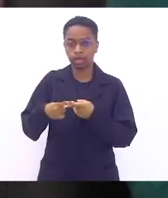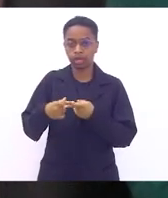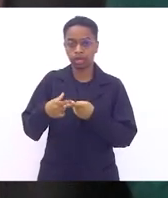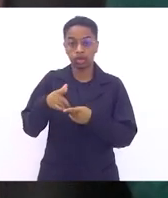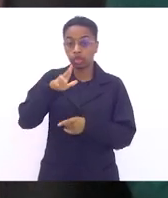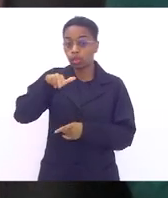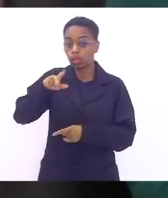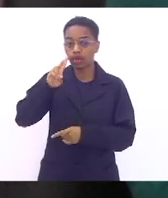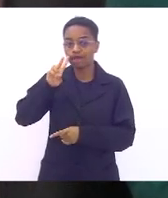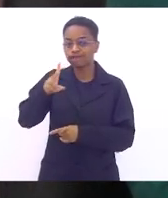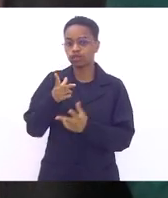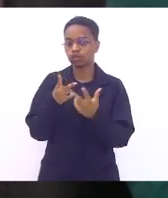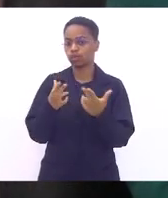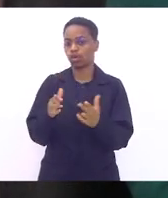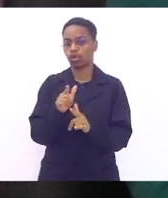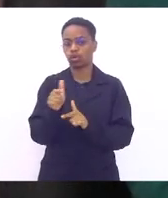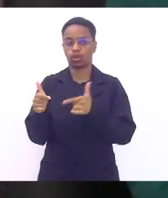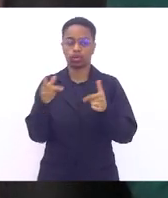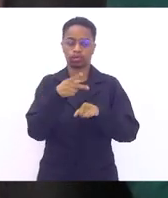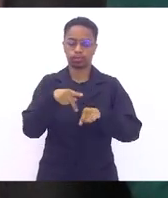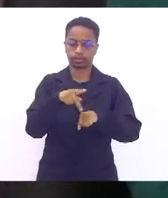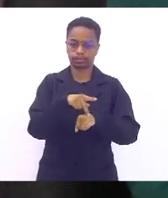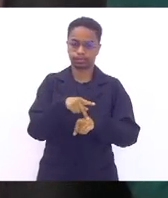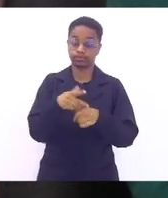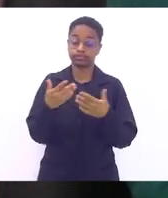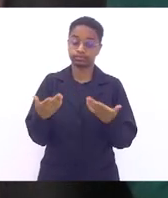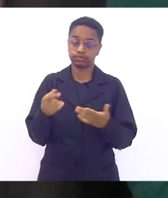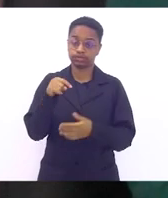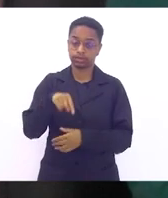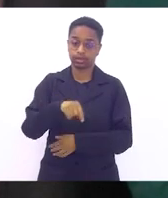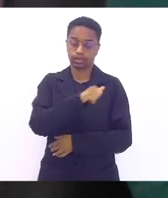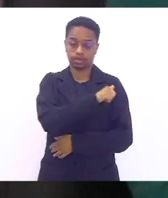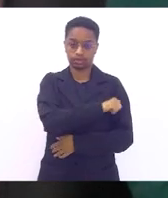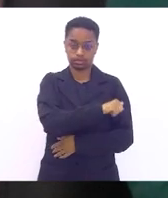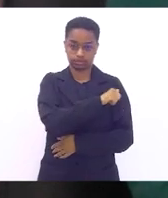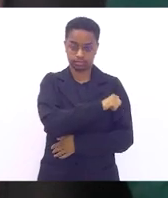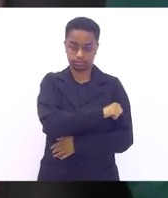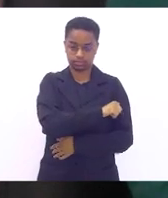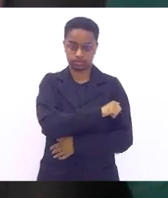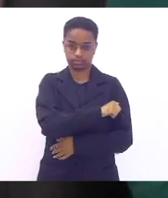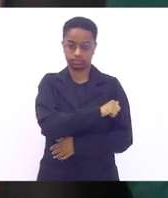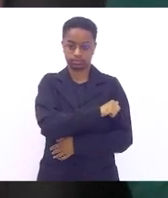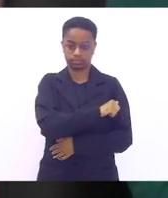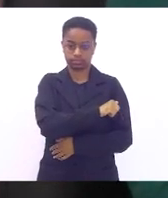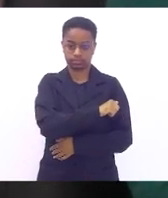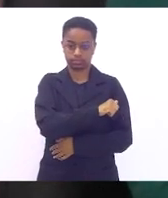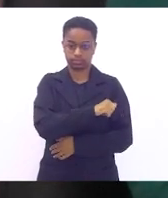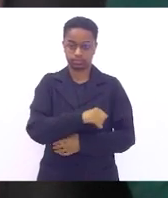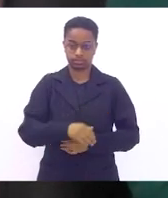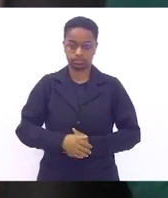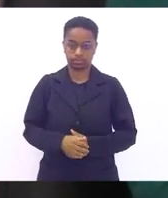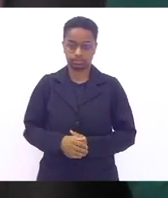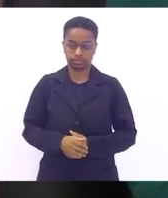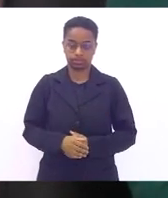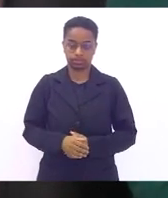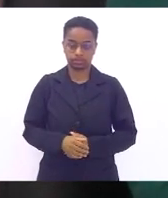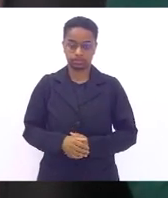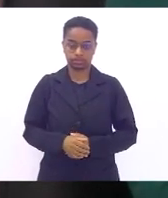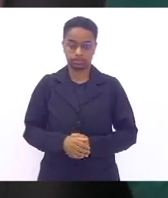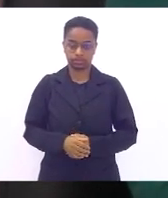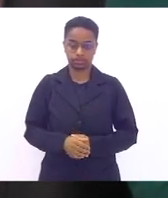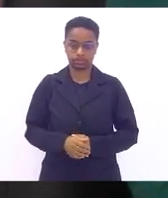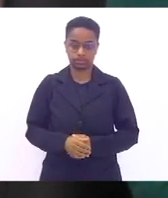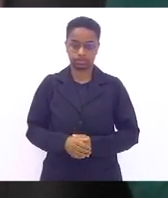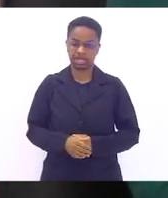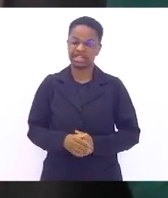nada similar a isso. E o Rio de Janeiro, apesar de ser, por frequentemente,